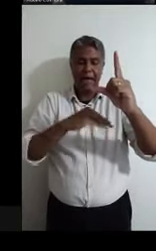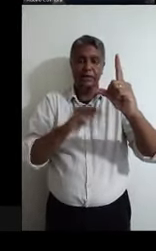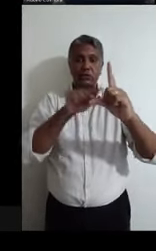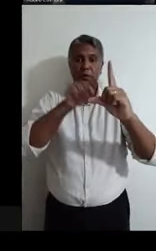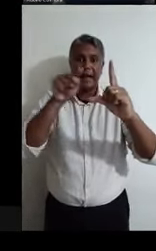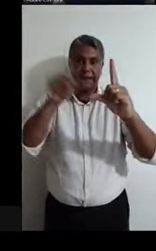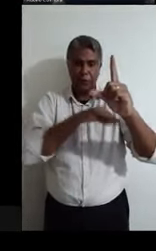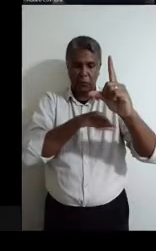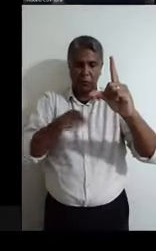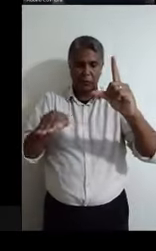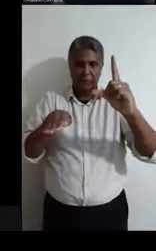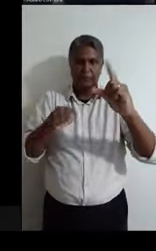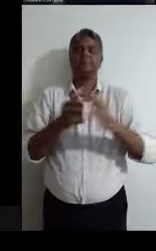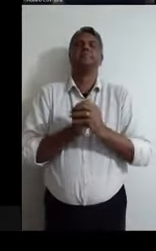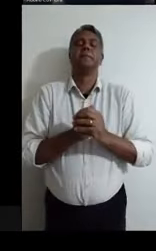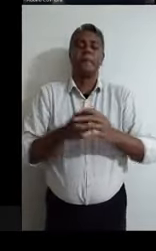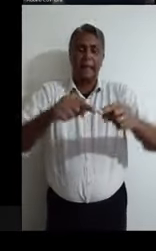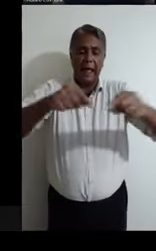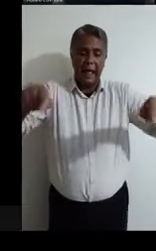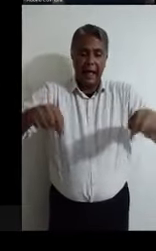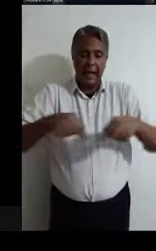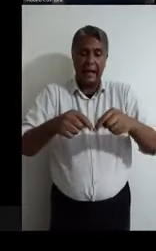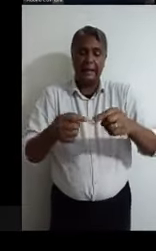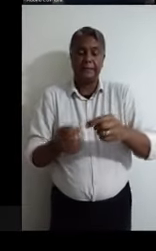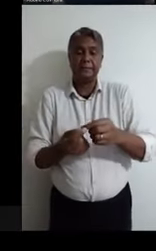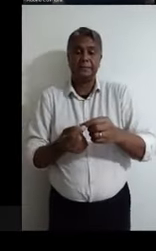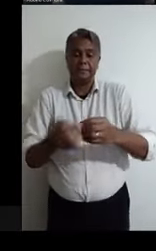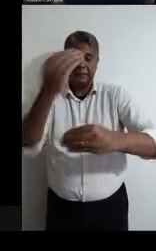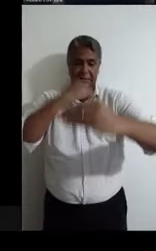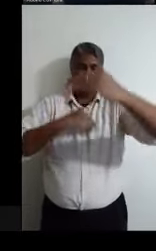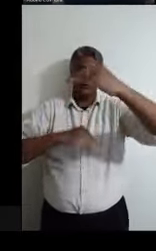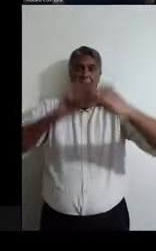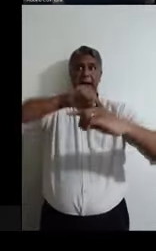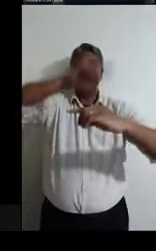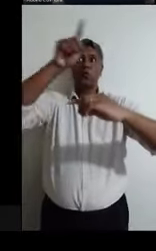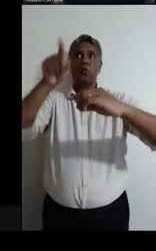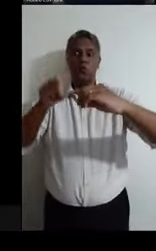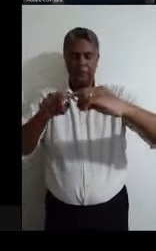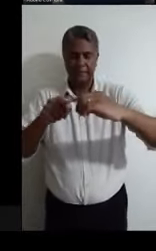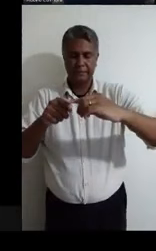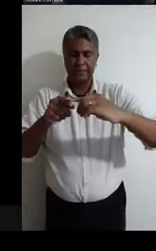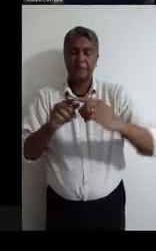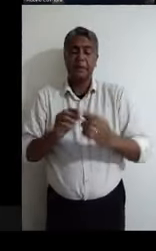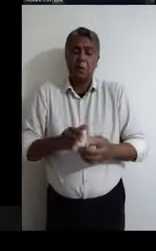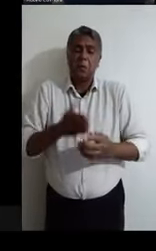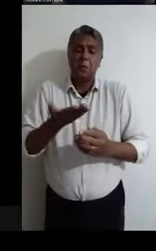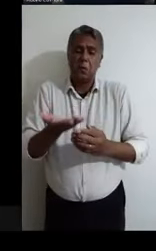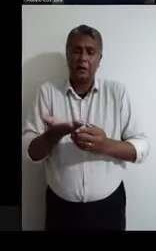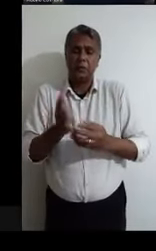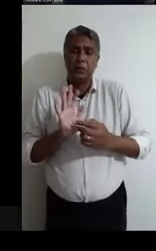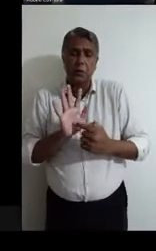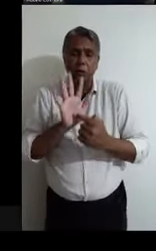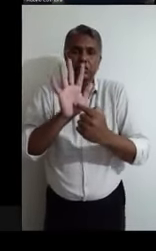aceleração em função do tempo. A área sobre a curva V versus T. Quando estivermos